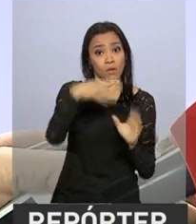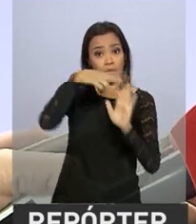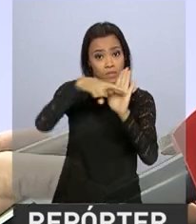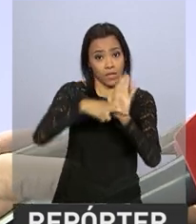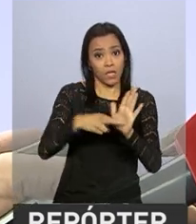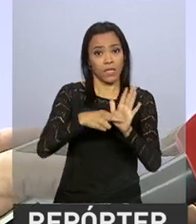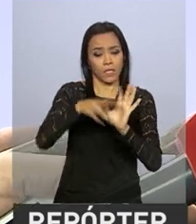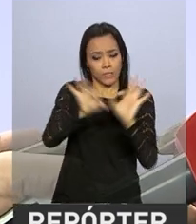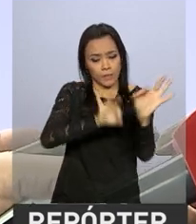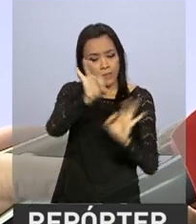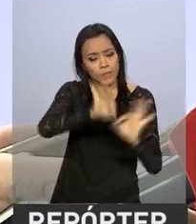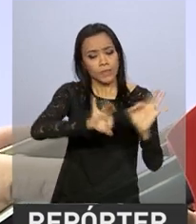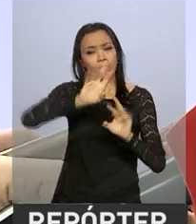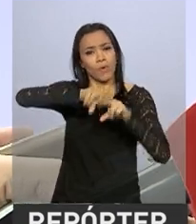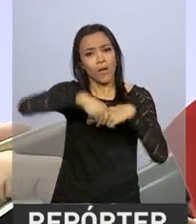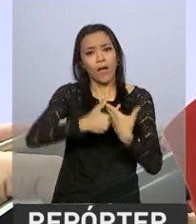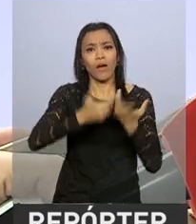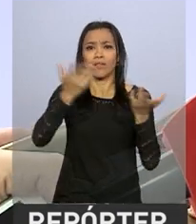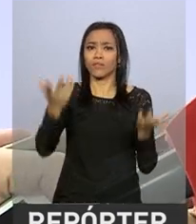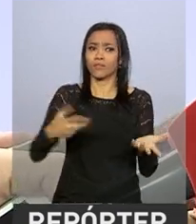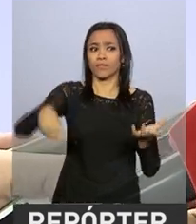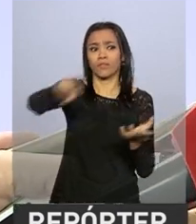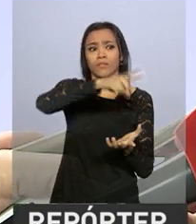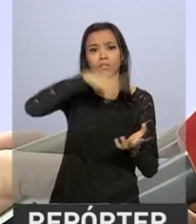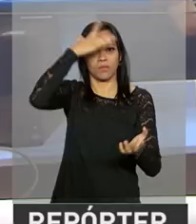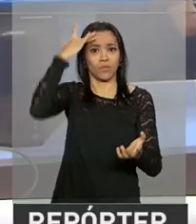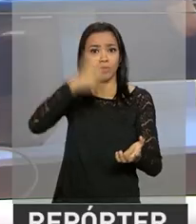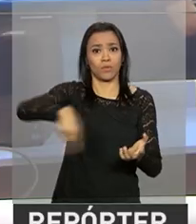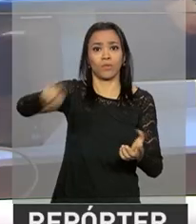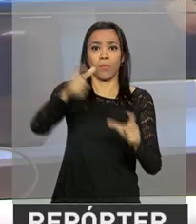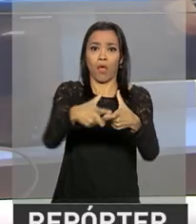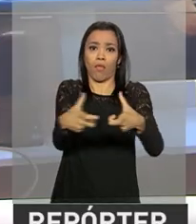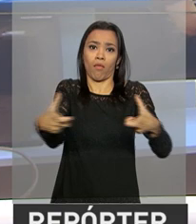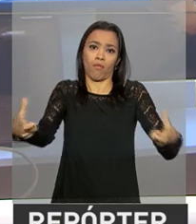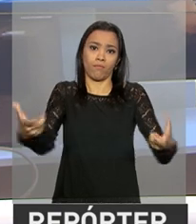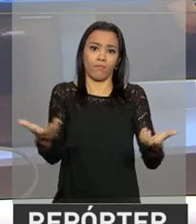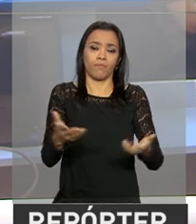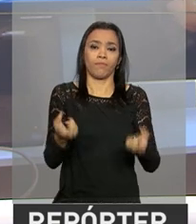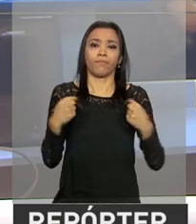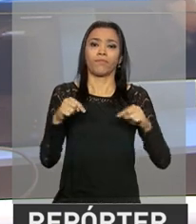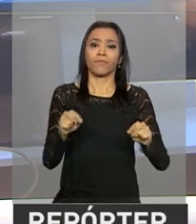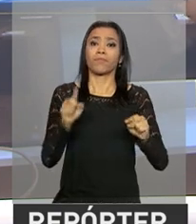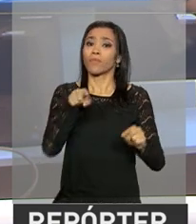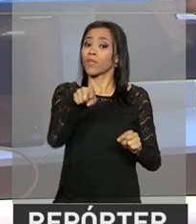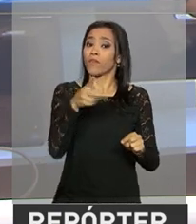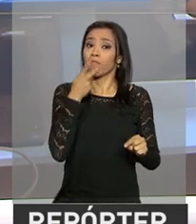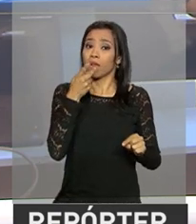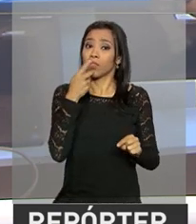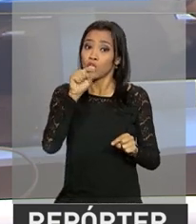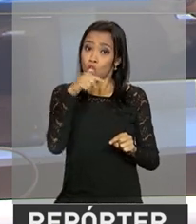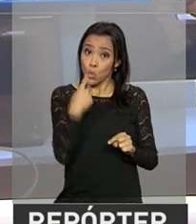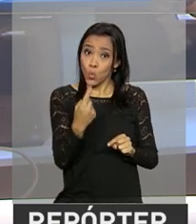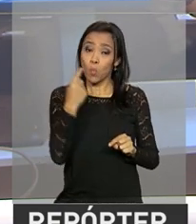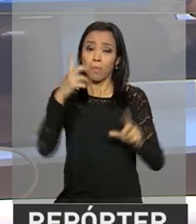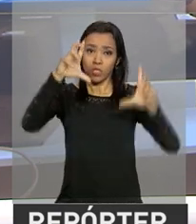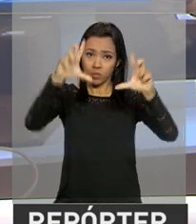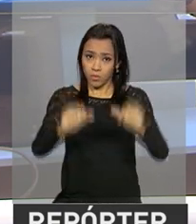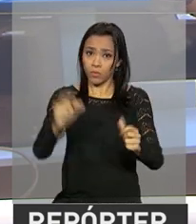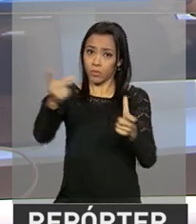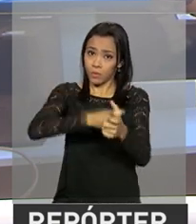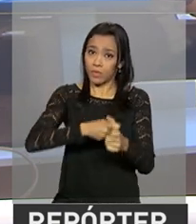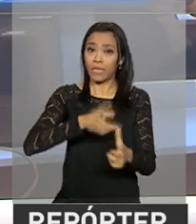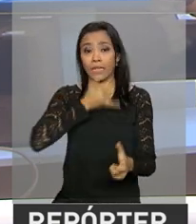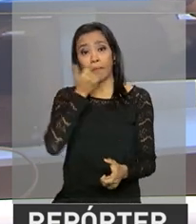em função de uma questão estrutural, demográfica do país. E uma das maneiras de acabar com esse déficit depende do